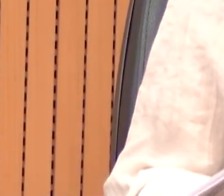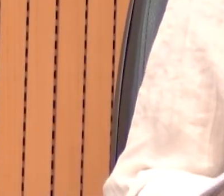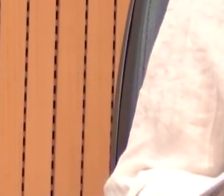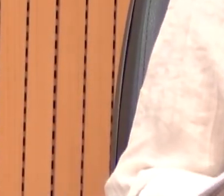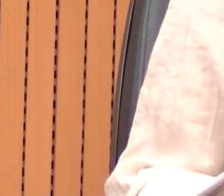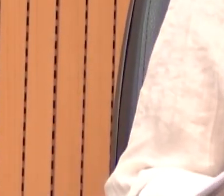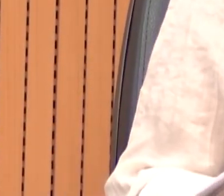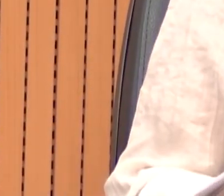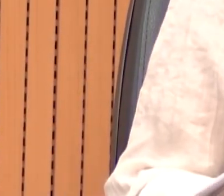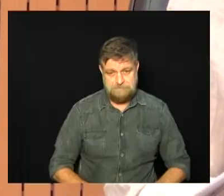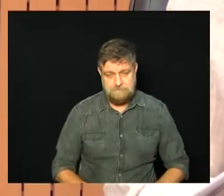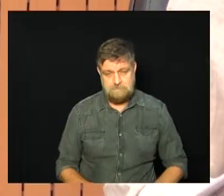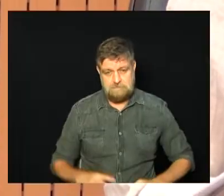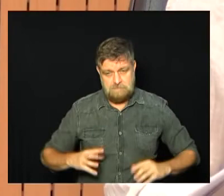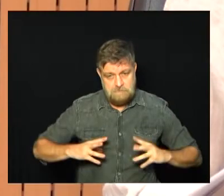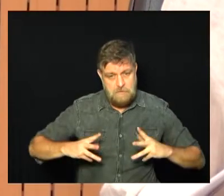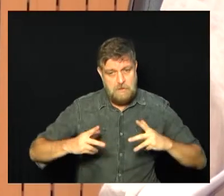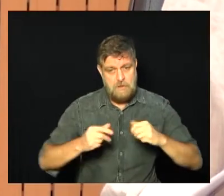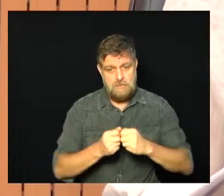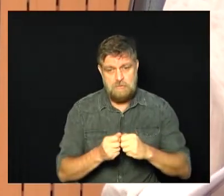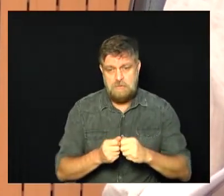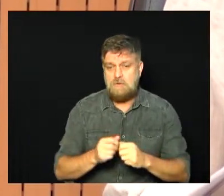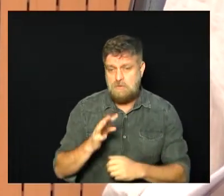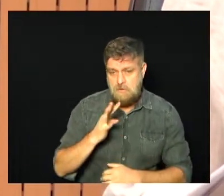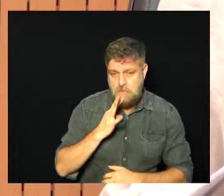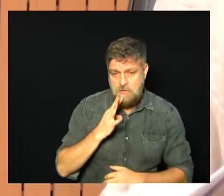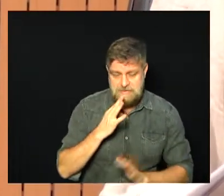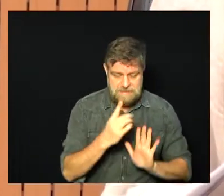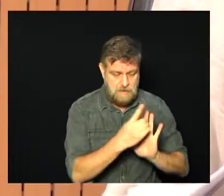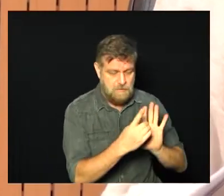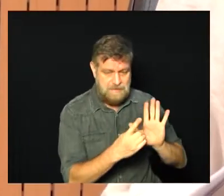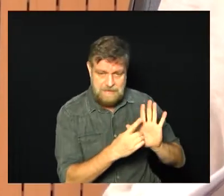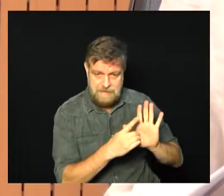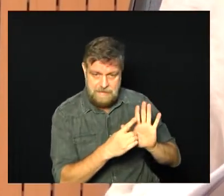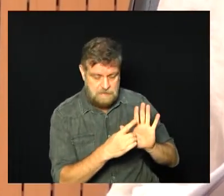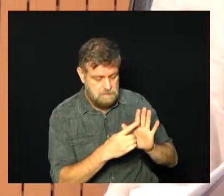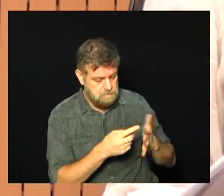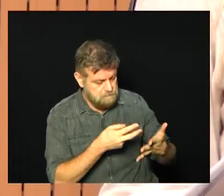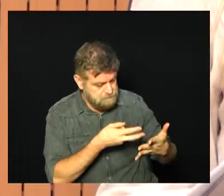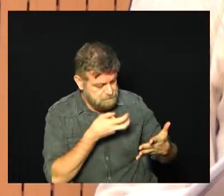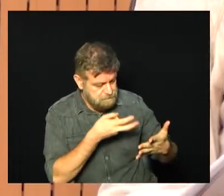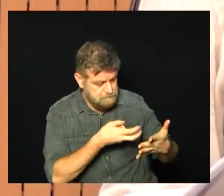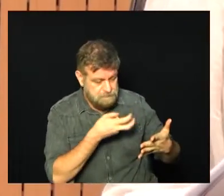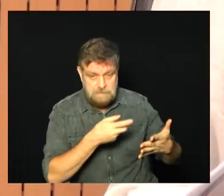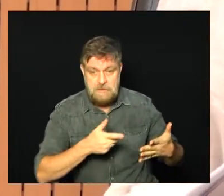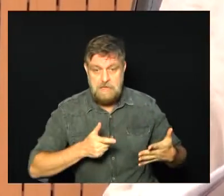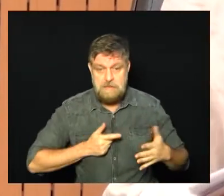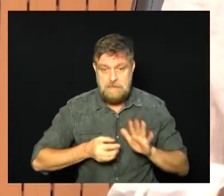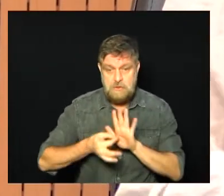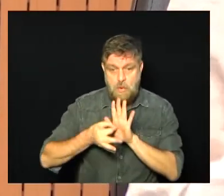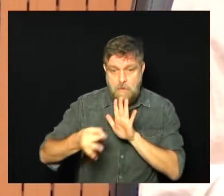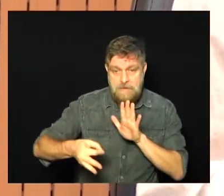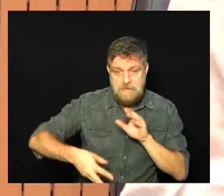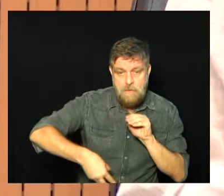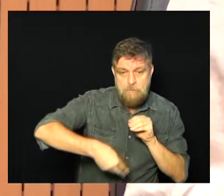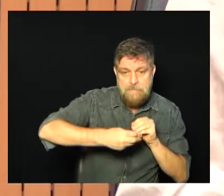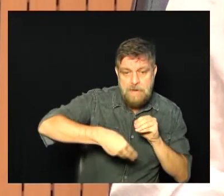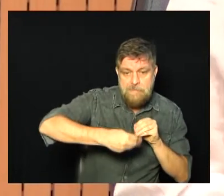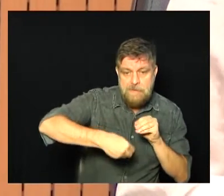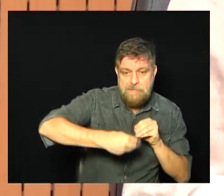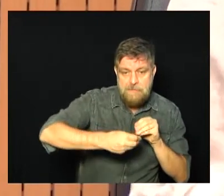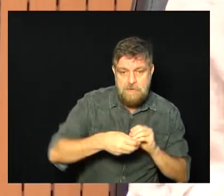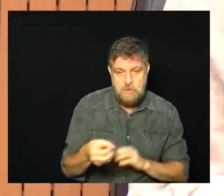todos possam conhecê-lo e, eventualmente, ainda encaminhar novas contribuições.